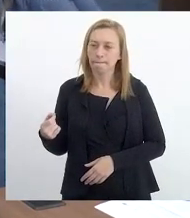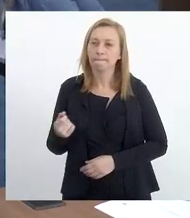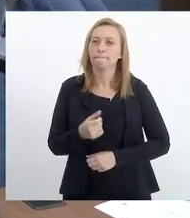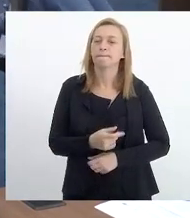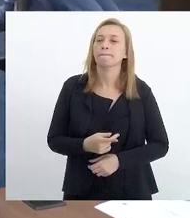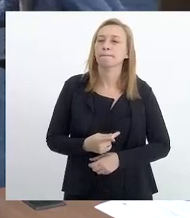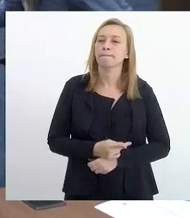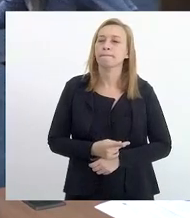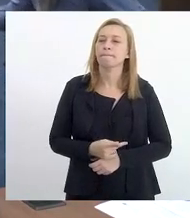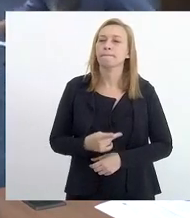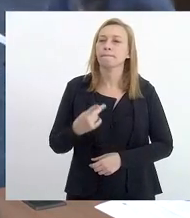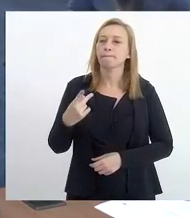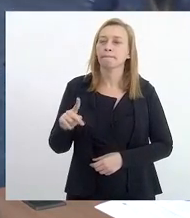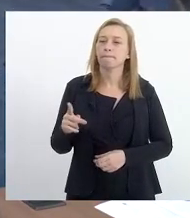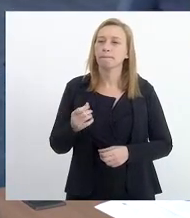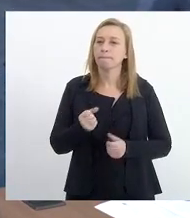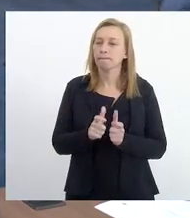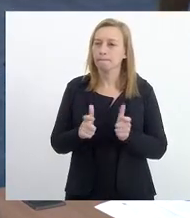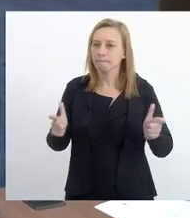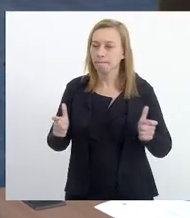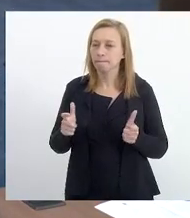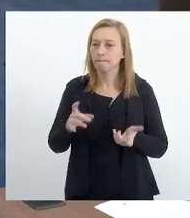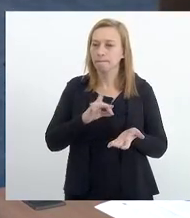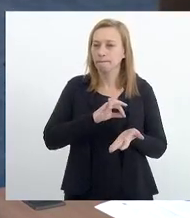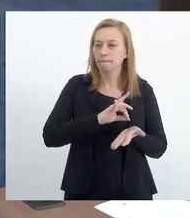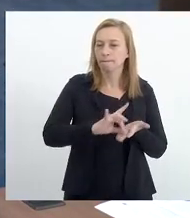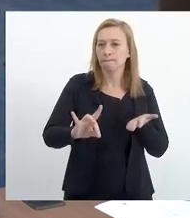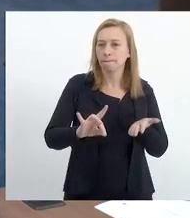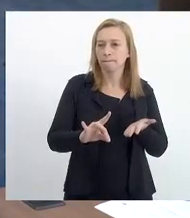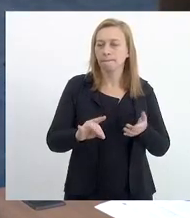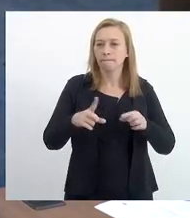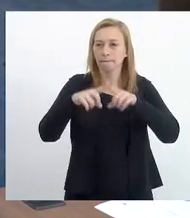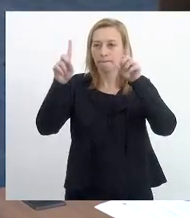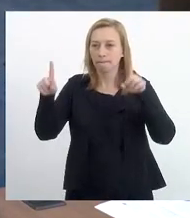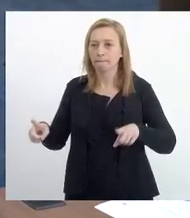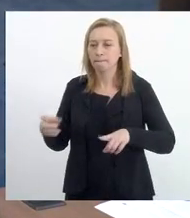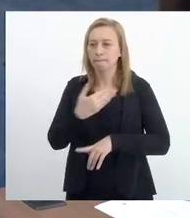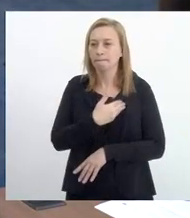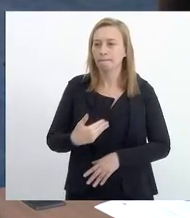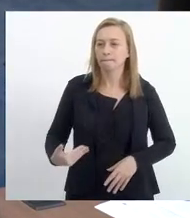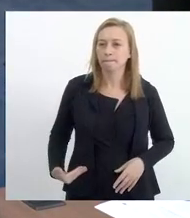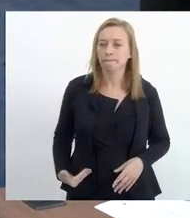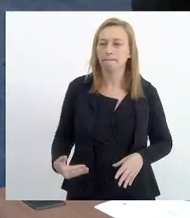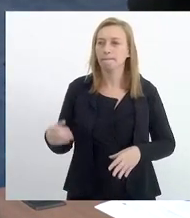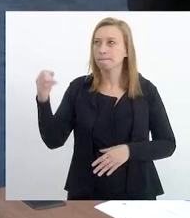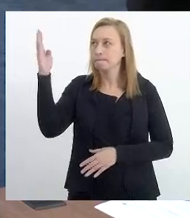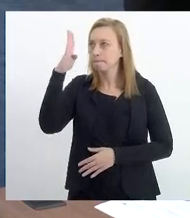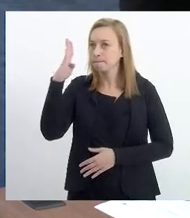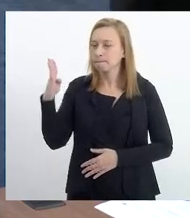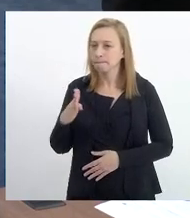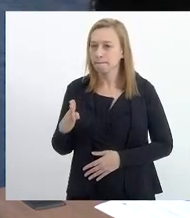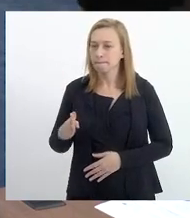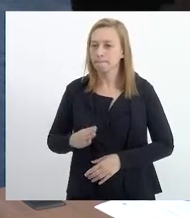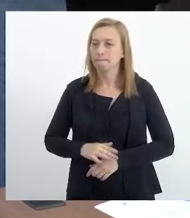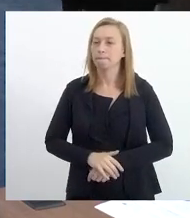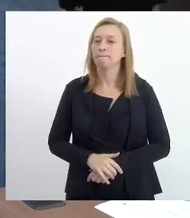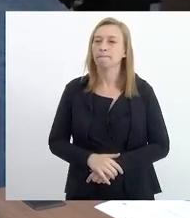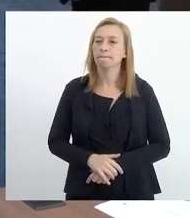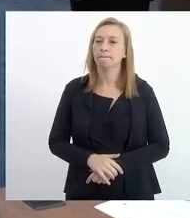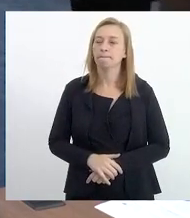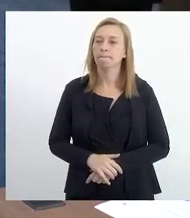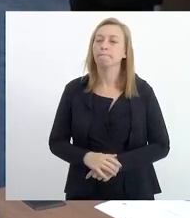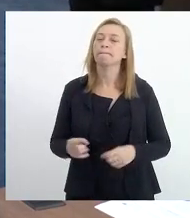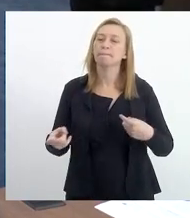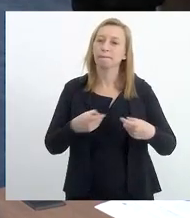seus maiores inimigos, os servidores e servidoras públicas do Brasil. É uma